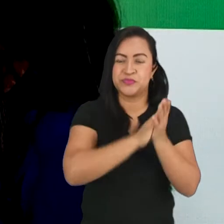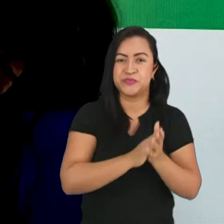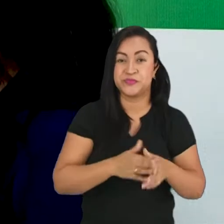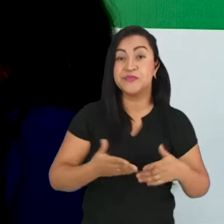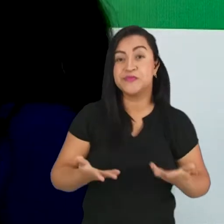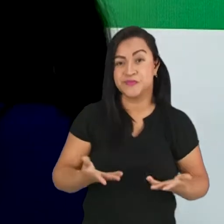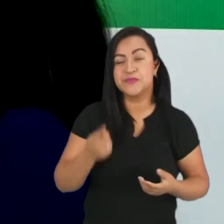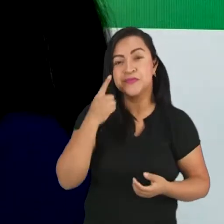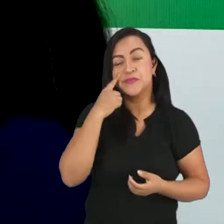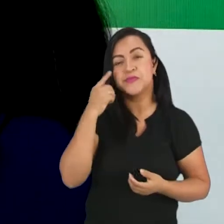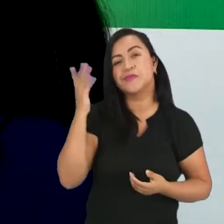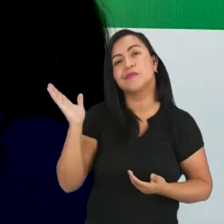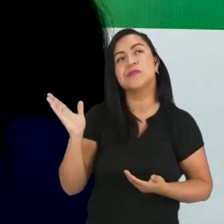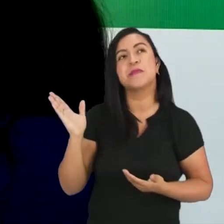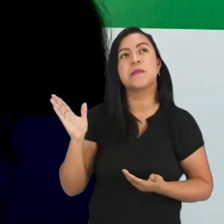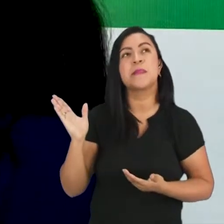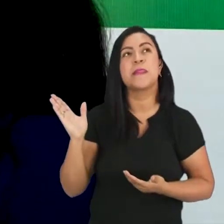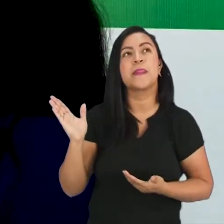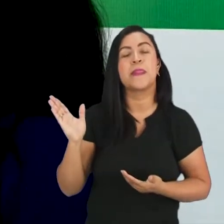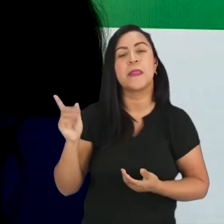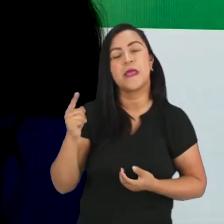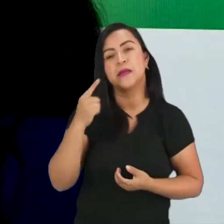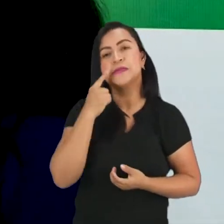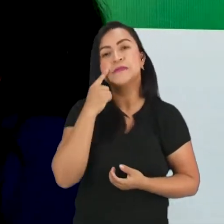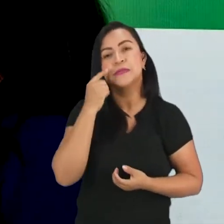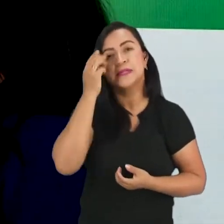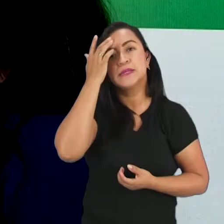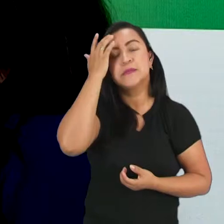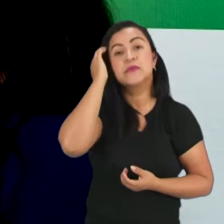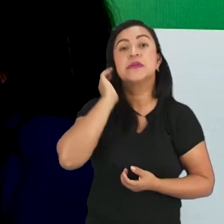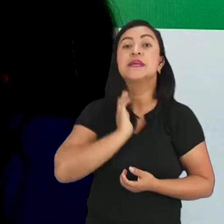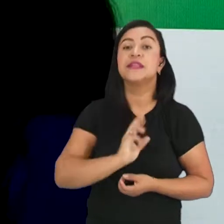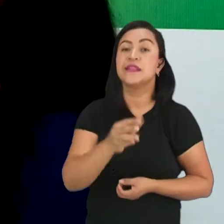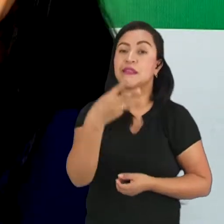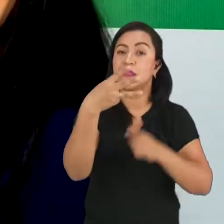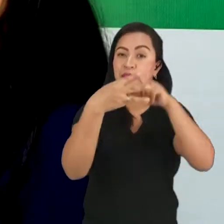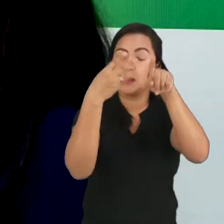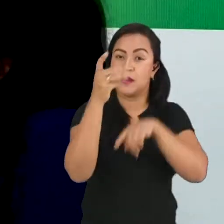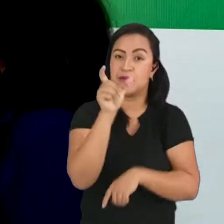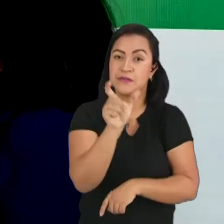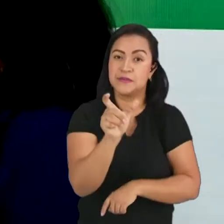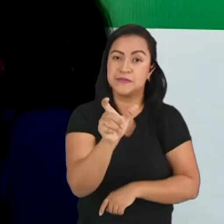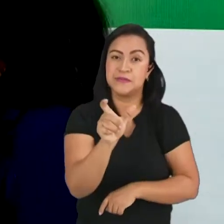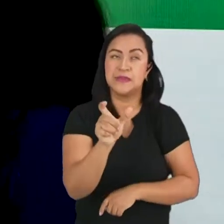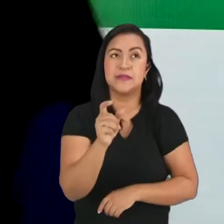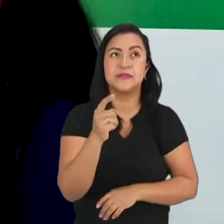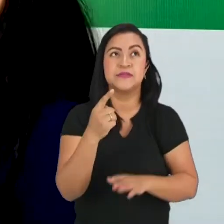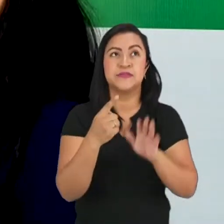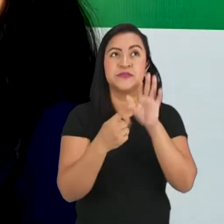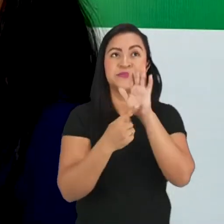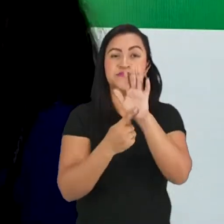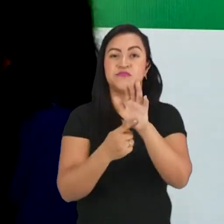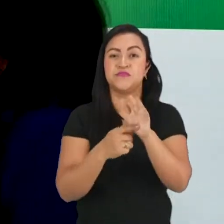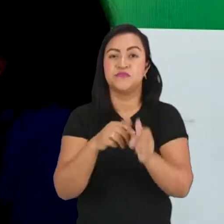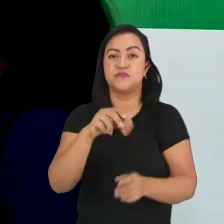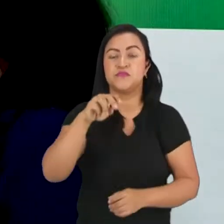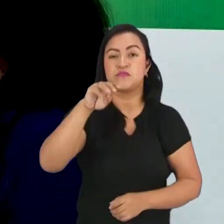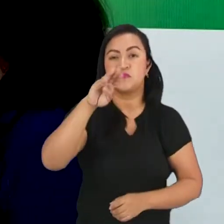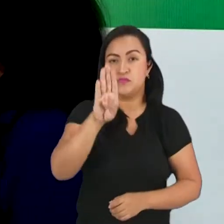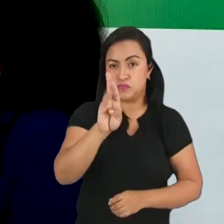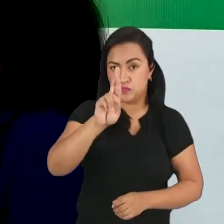Olha só. Aqui vocês perceberam que tem 3 palavras em destaque. Quais são elas aqui, ó?